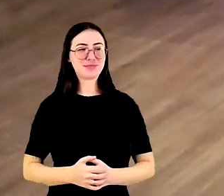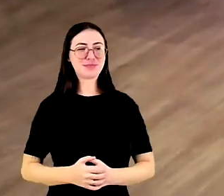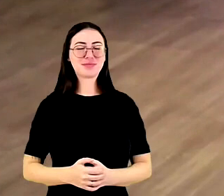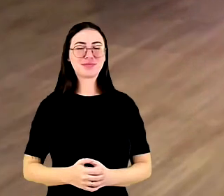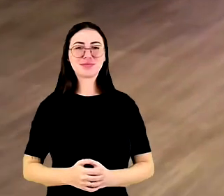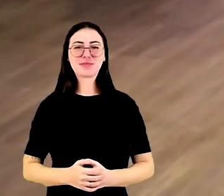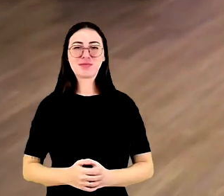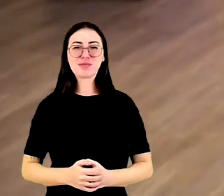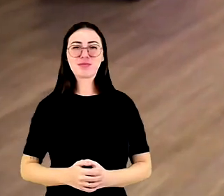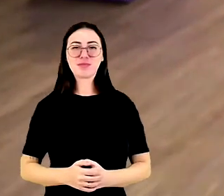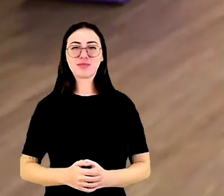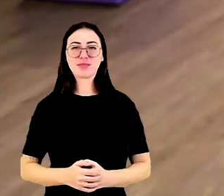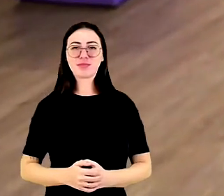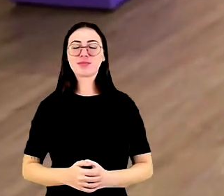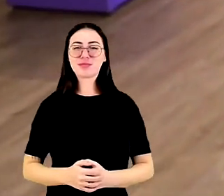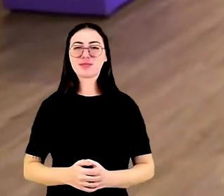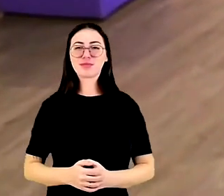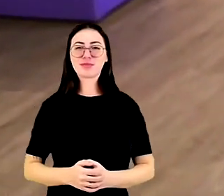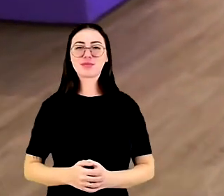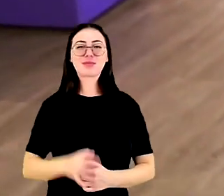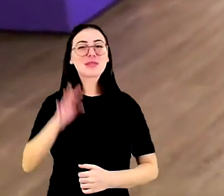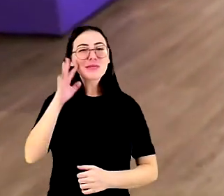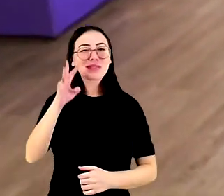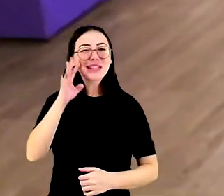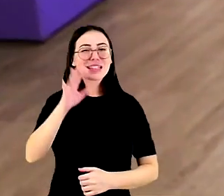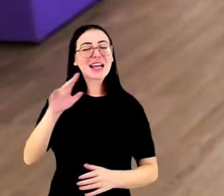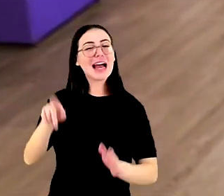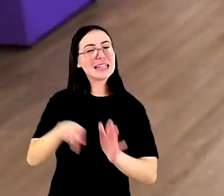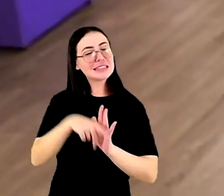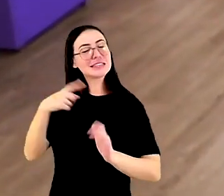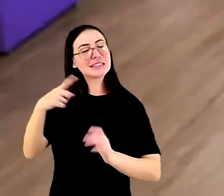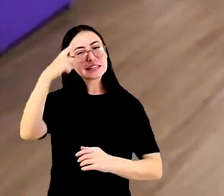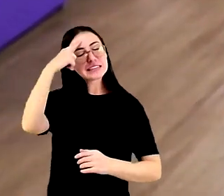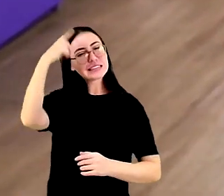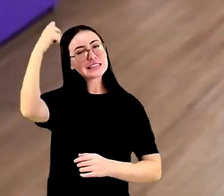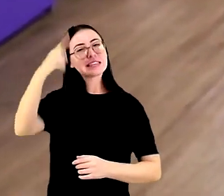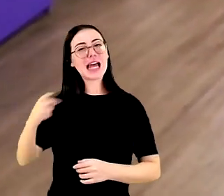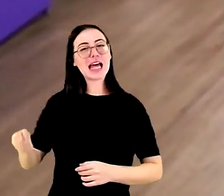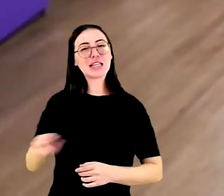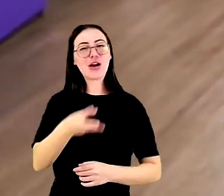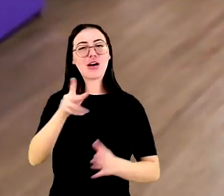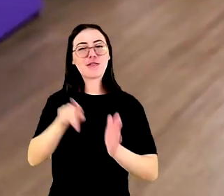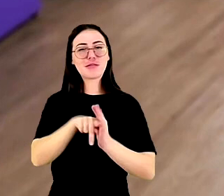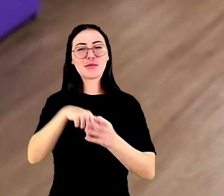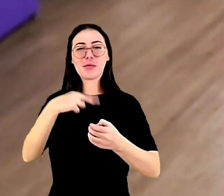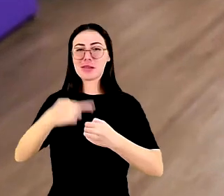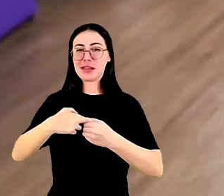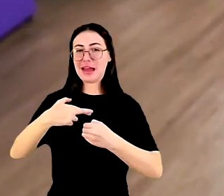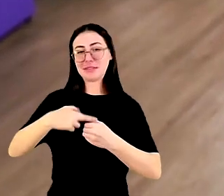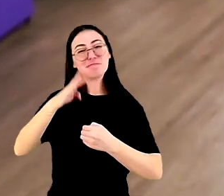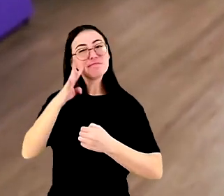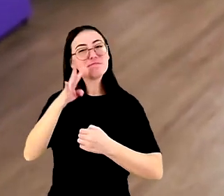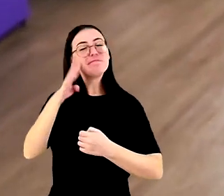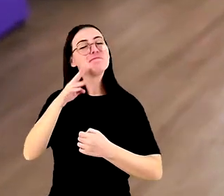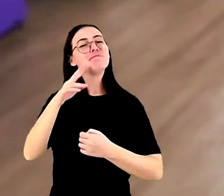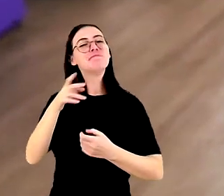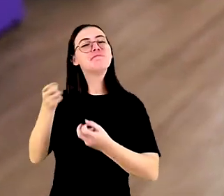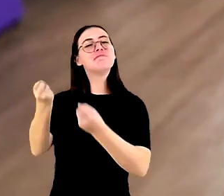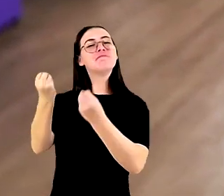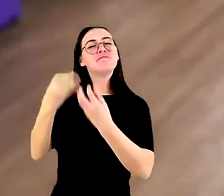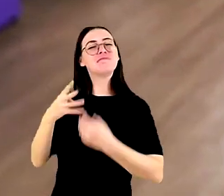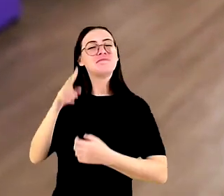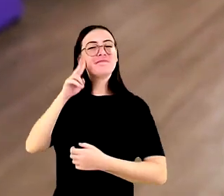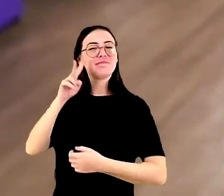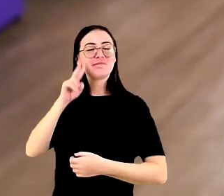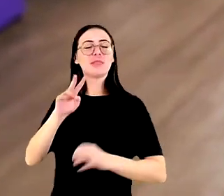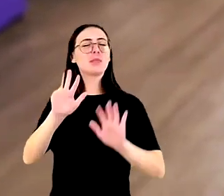iniciativa tão bonita assim, sendo empregada aqui na companhia. É, queria saber como você vê o futuro nesse segmento, assim, com a participação,